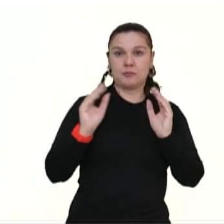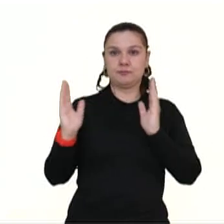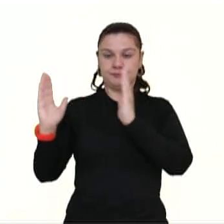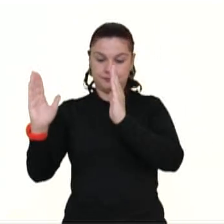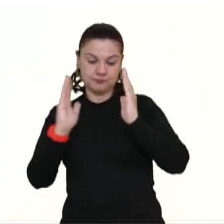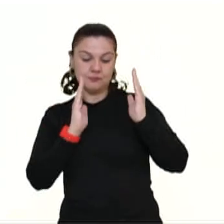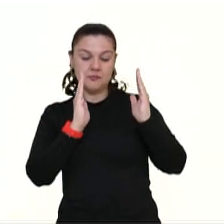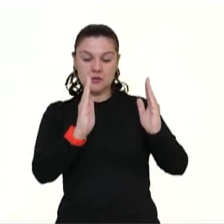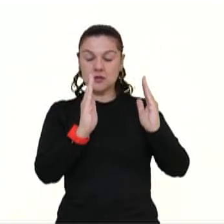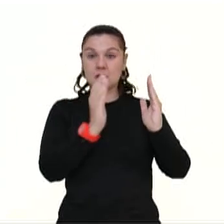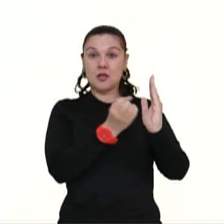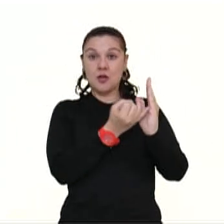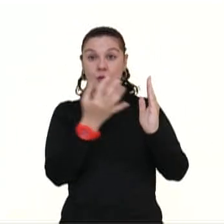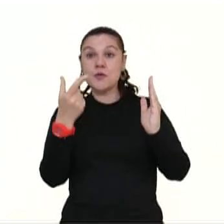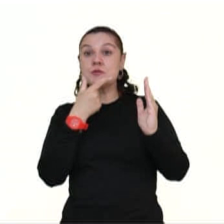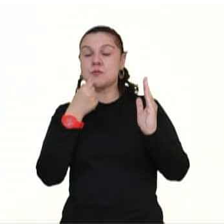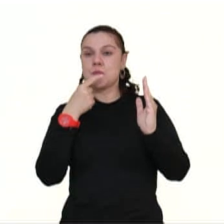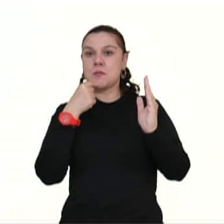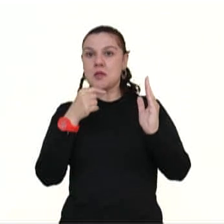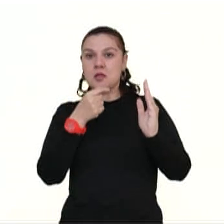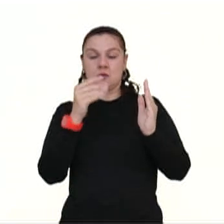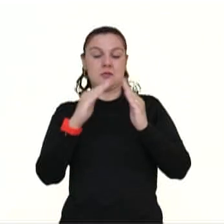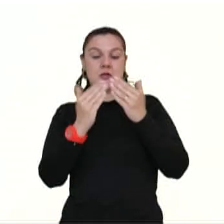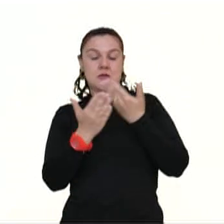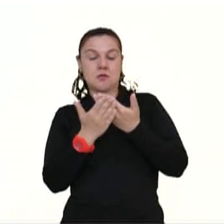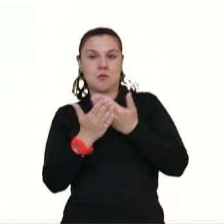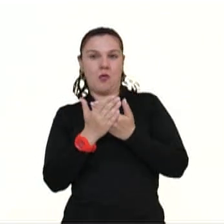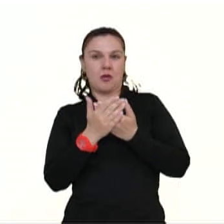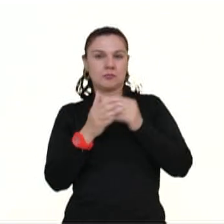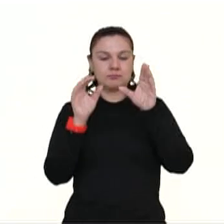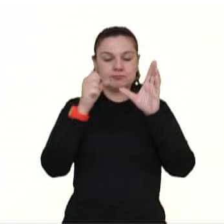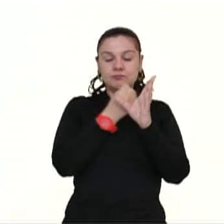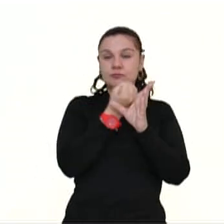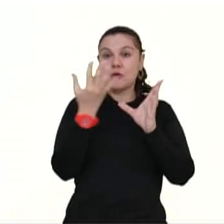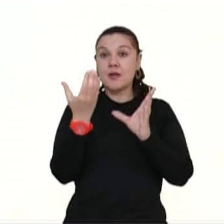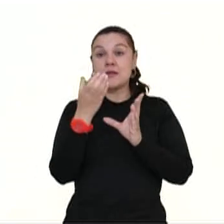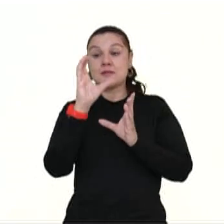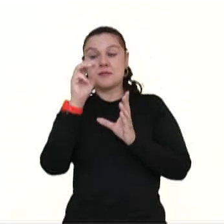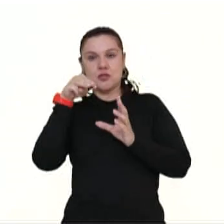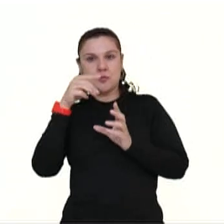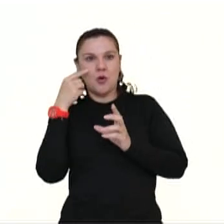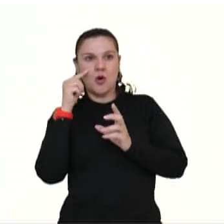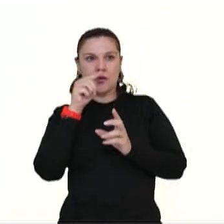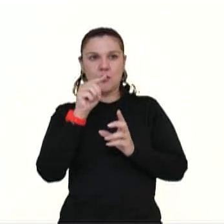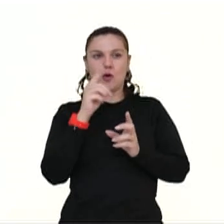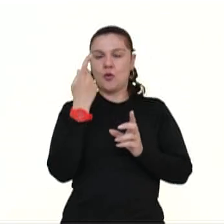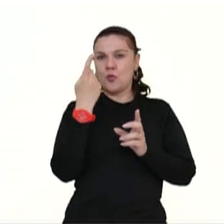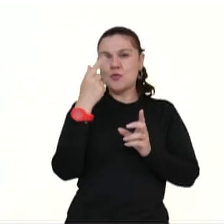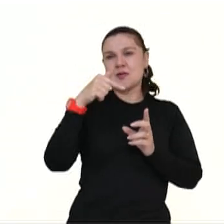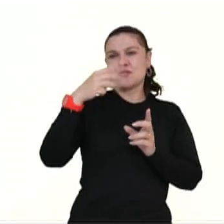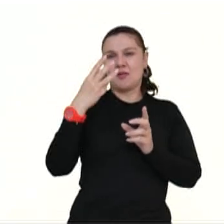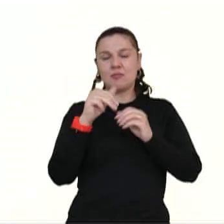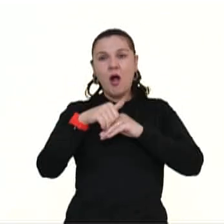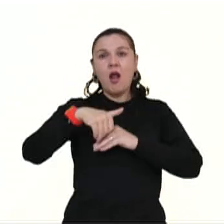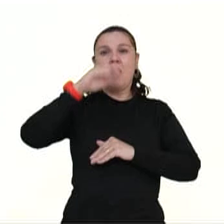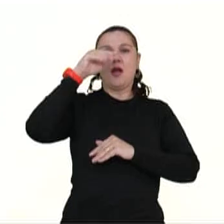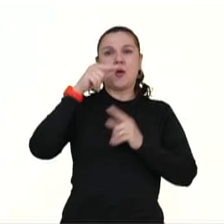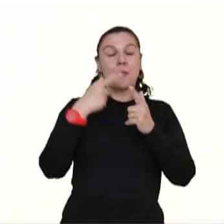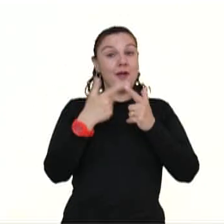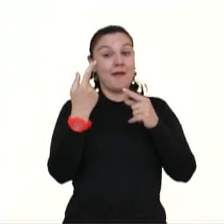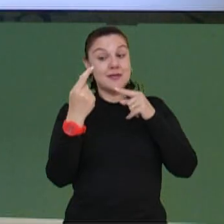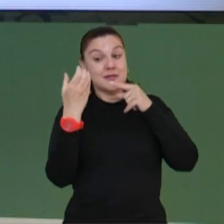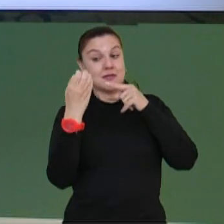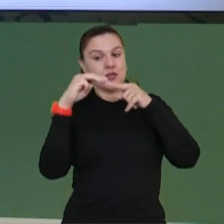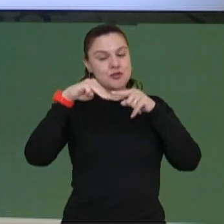uma certa quantidade de meninos da escola e anotei as alturas deles em centímetros. Por isso que está aparecendo esses números grandes assim, porque a medida